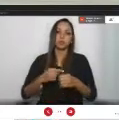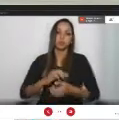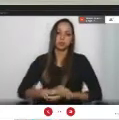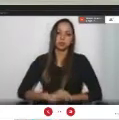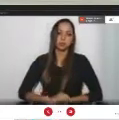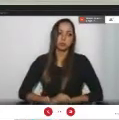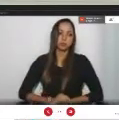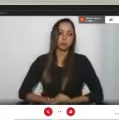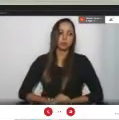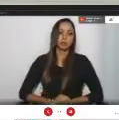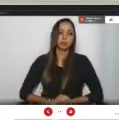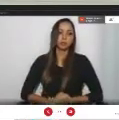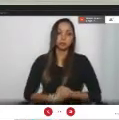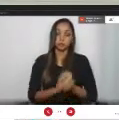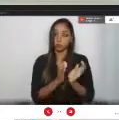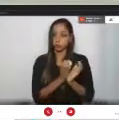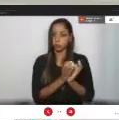A Comissão